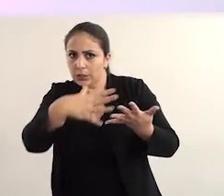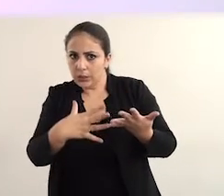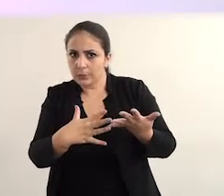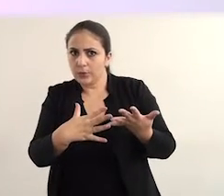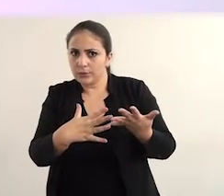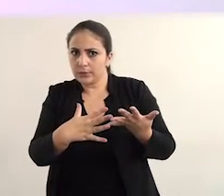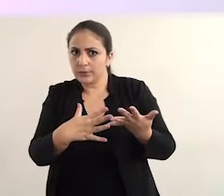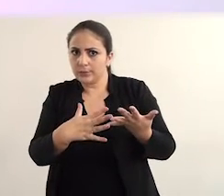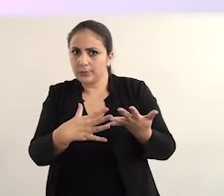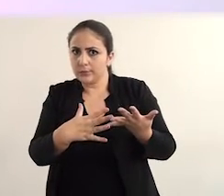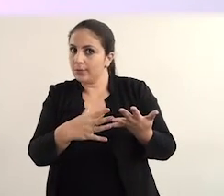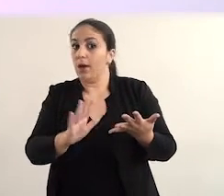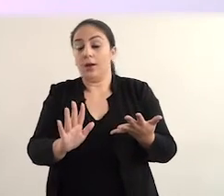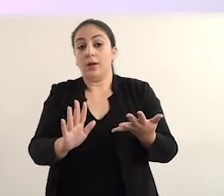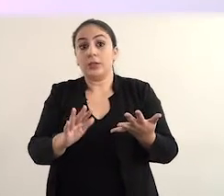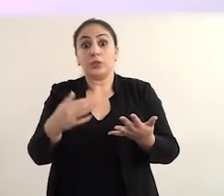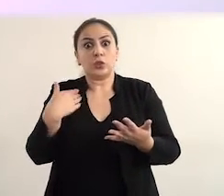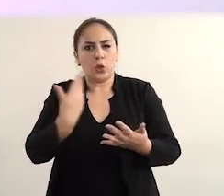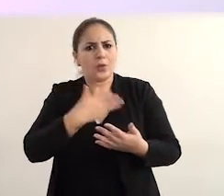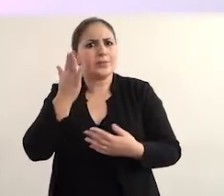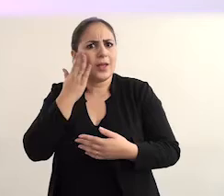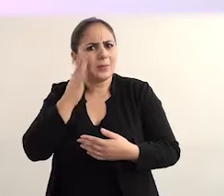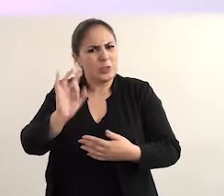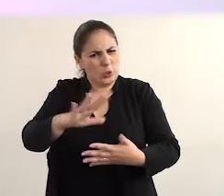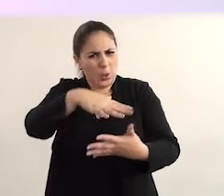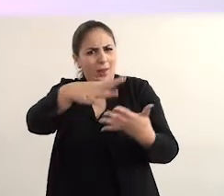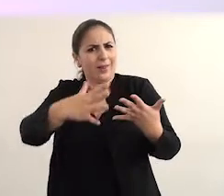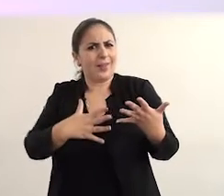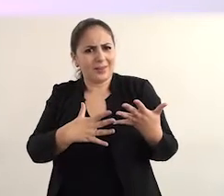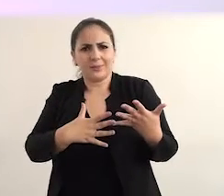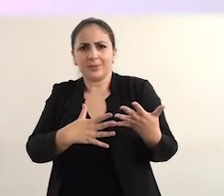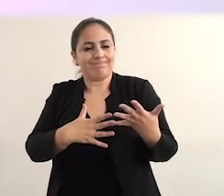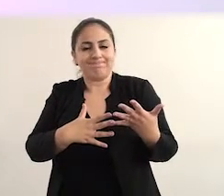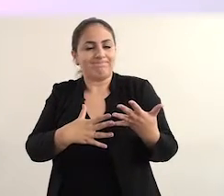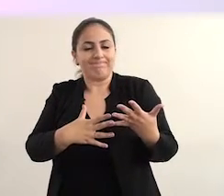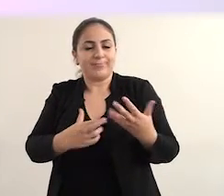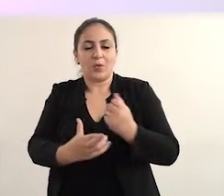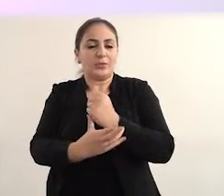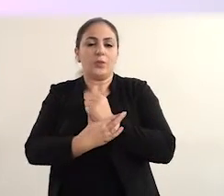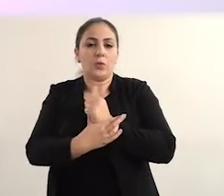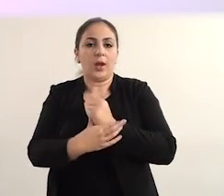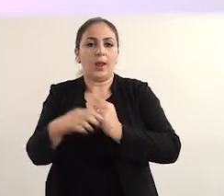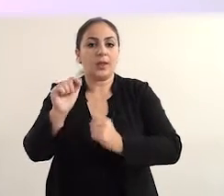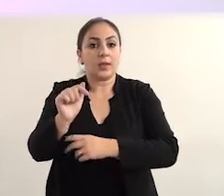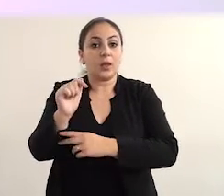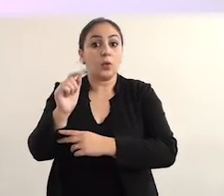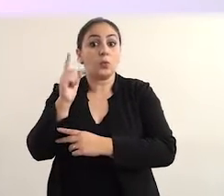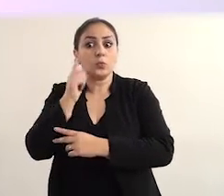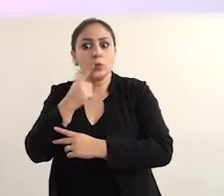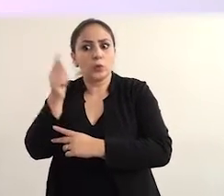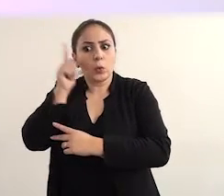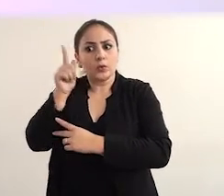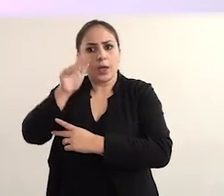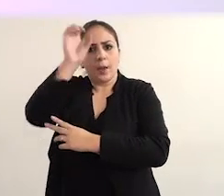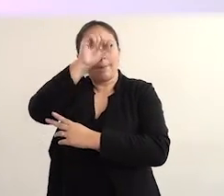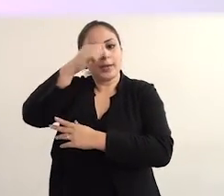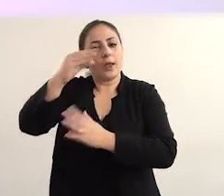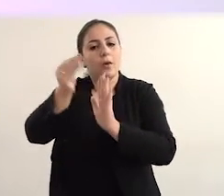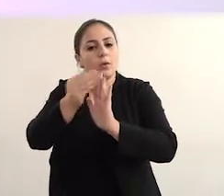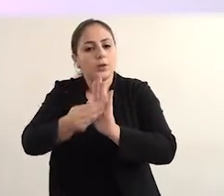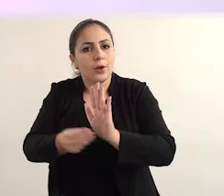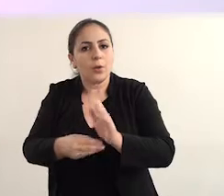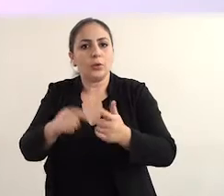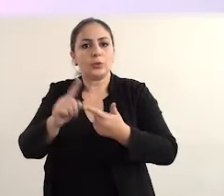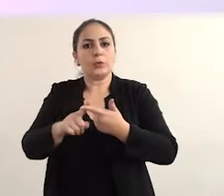incluído. Só que a gente sabe que somente a Libras não garante que o surdo está compreendendo o